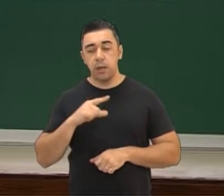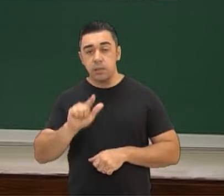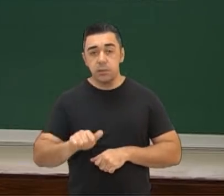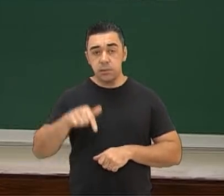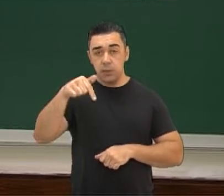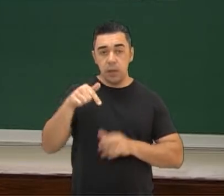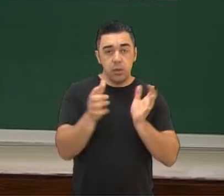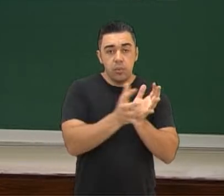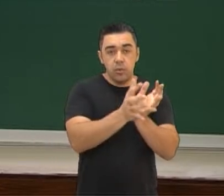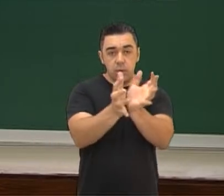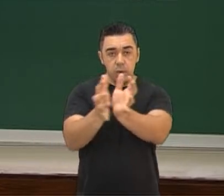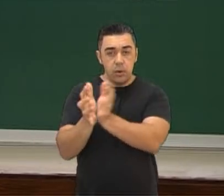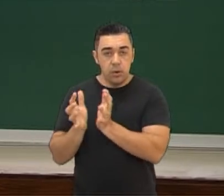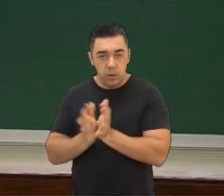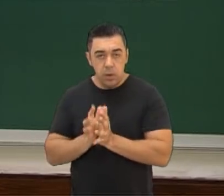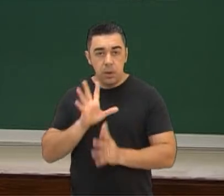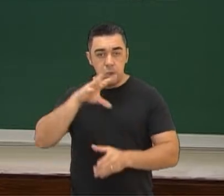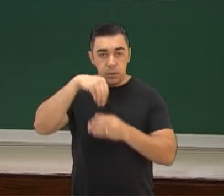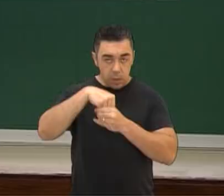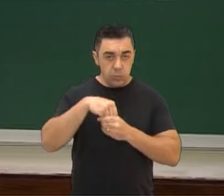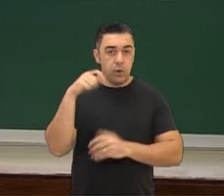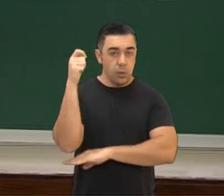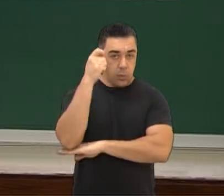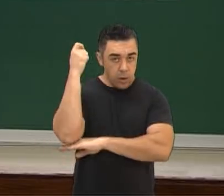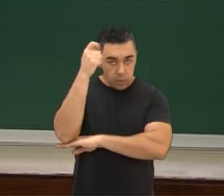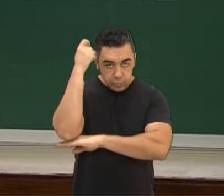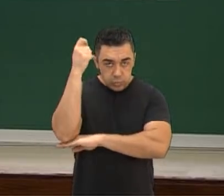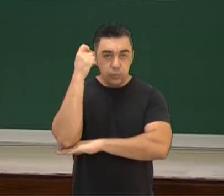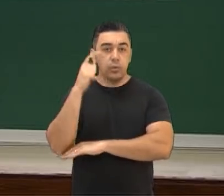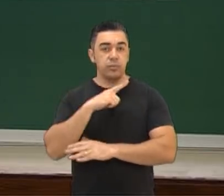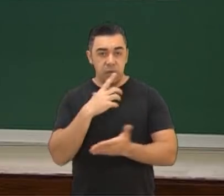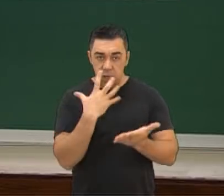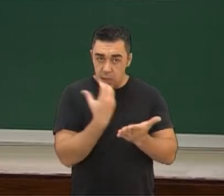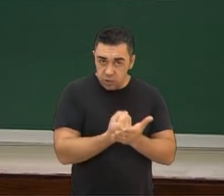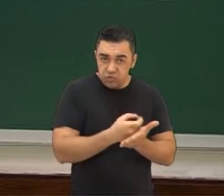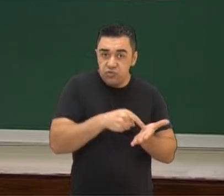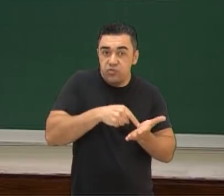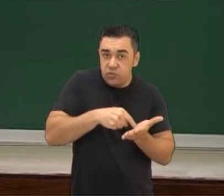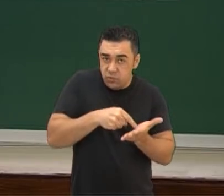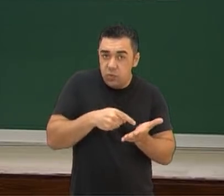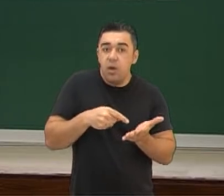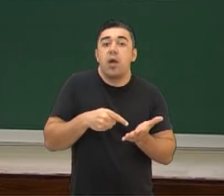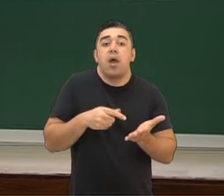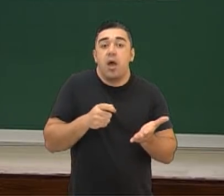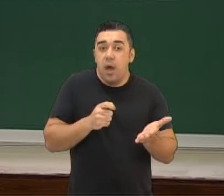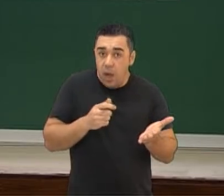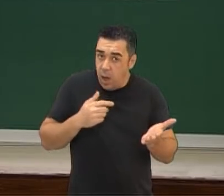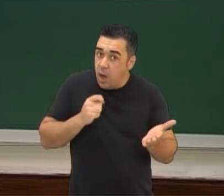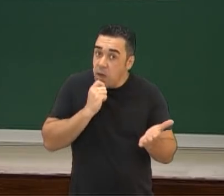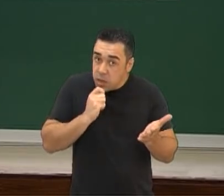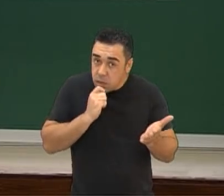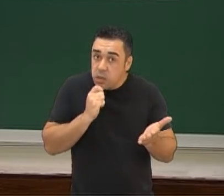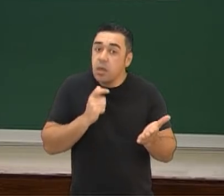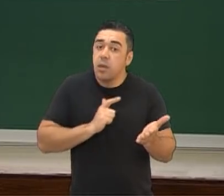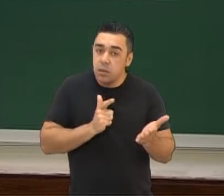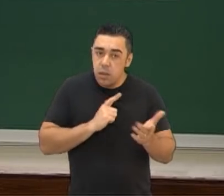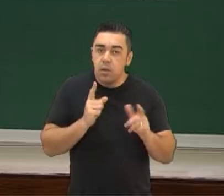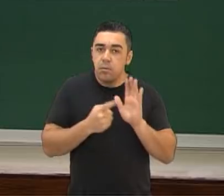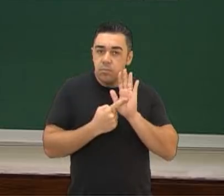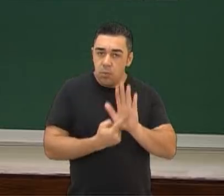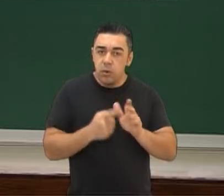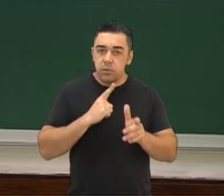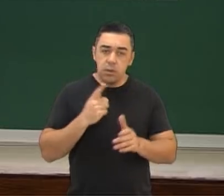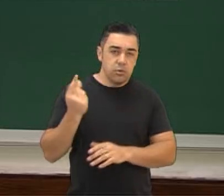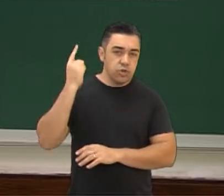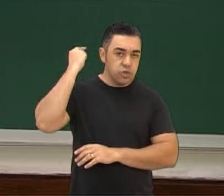das missões que ficam no Rio Grande do Sul, inclusive com registros até hoje, com ruínas que marcam esse momento histórico